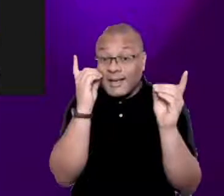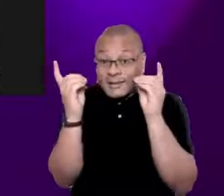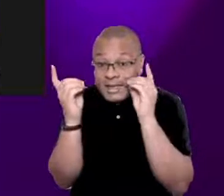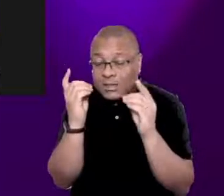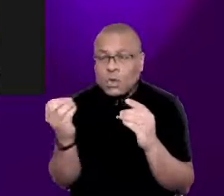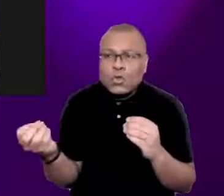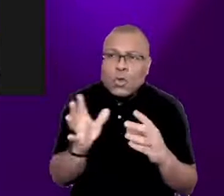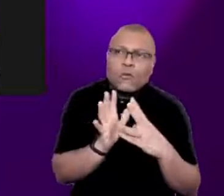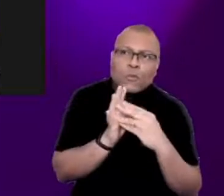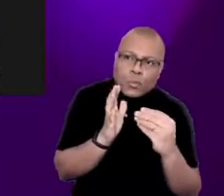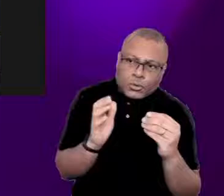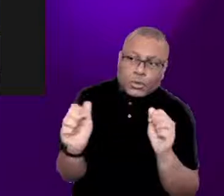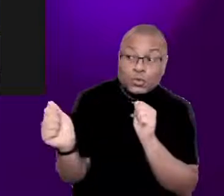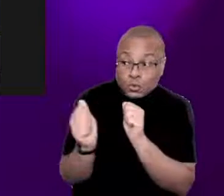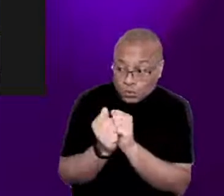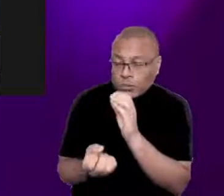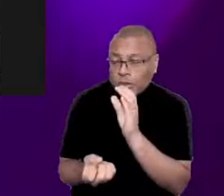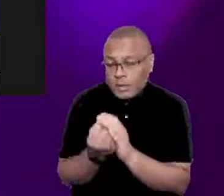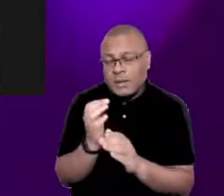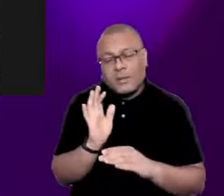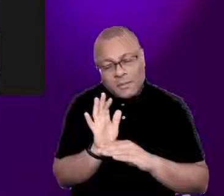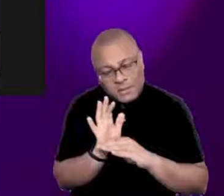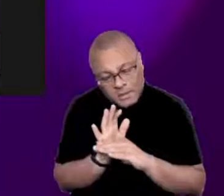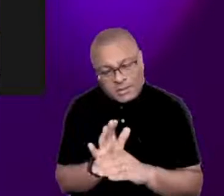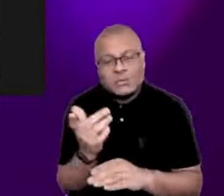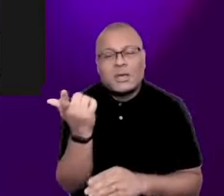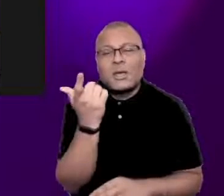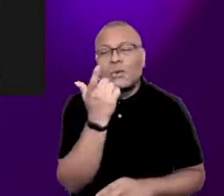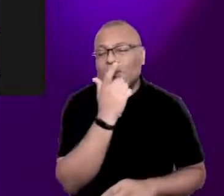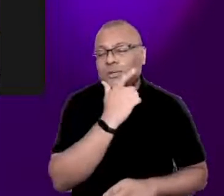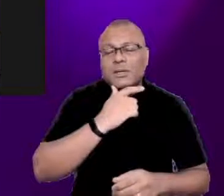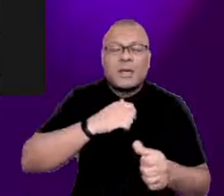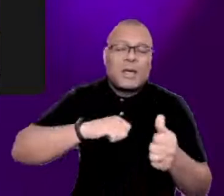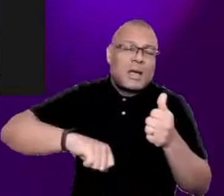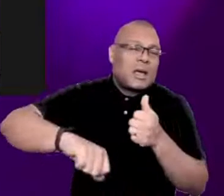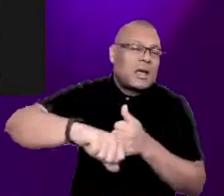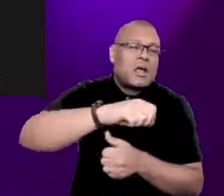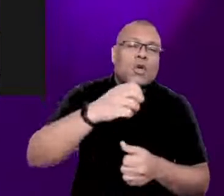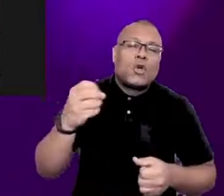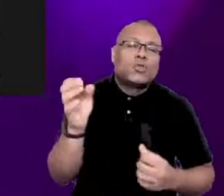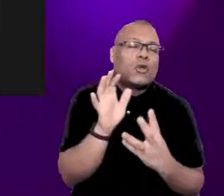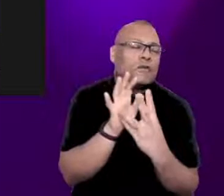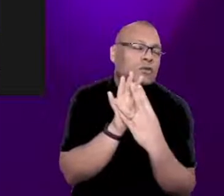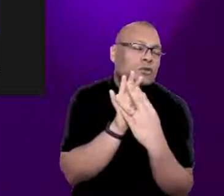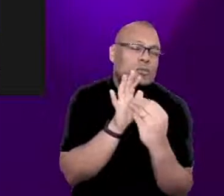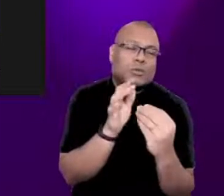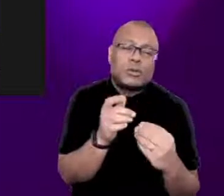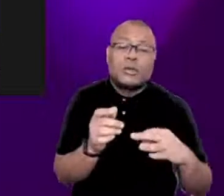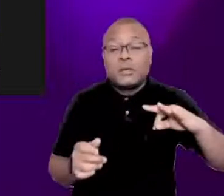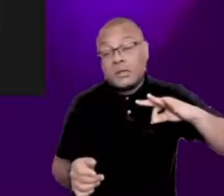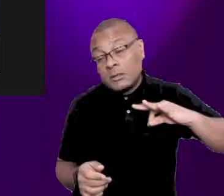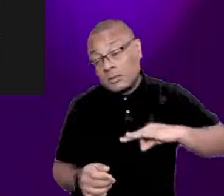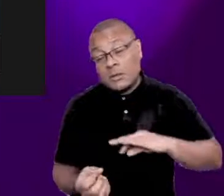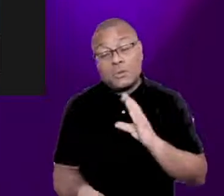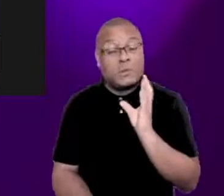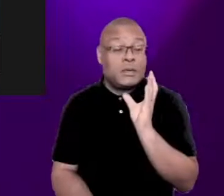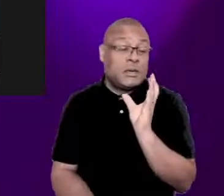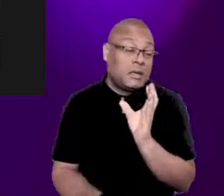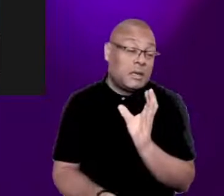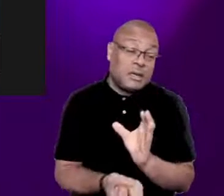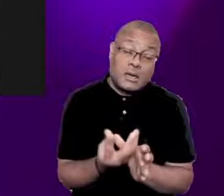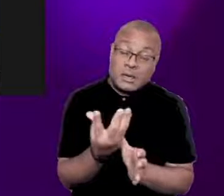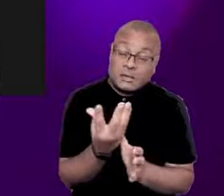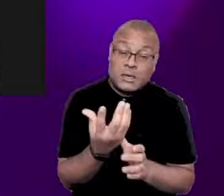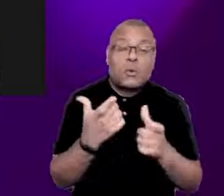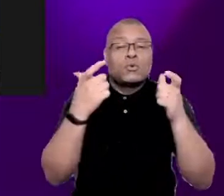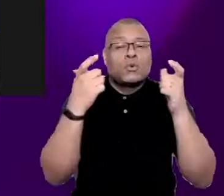vão ser o subsídio para conseguir fazer a transição para novos modelos de remuneração e criação de